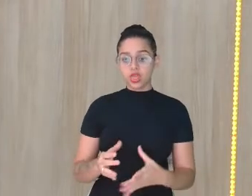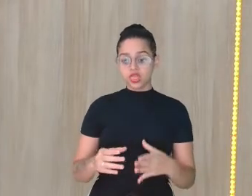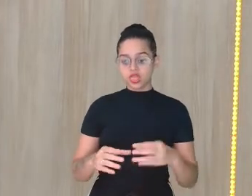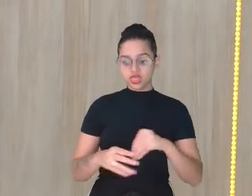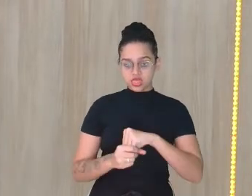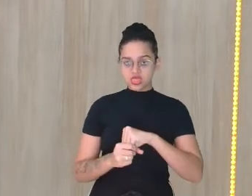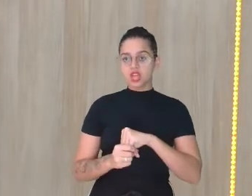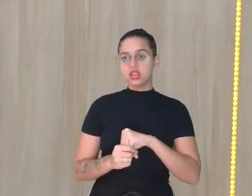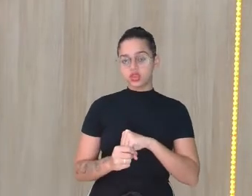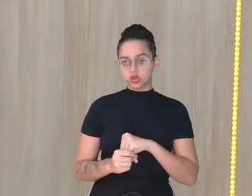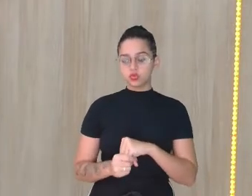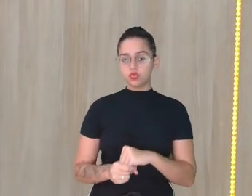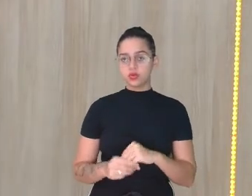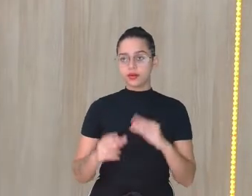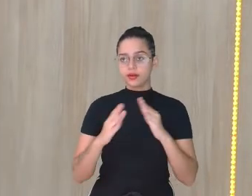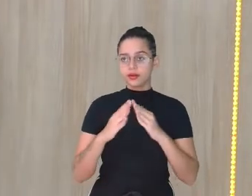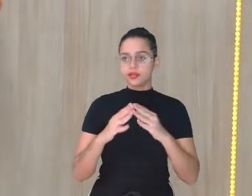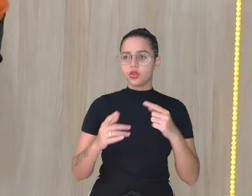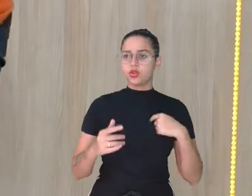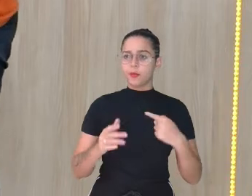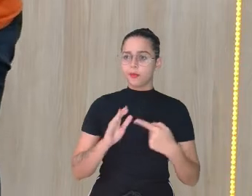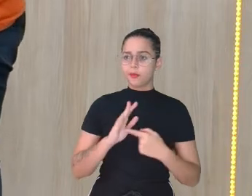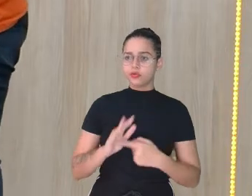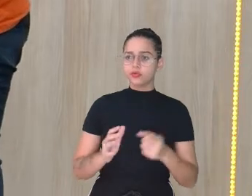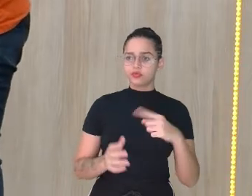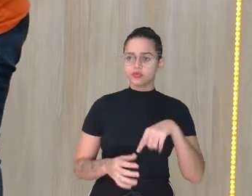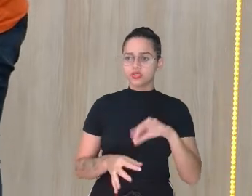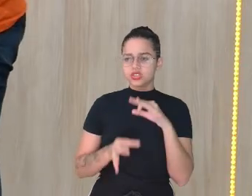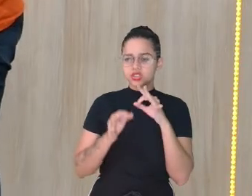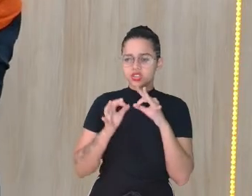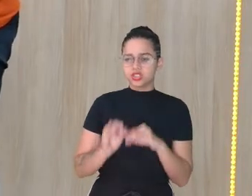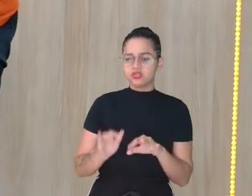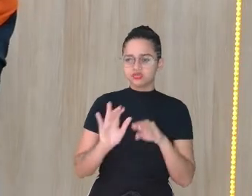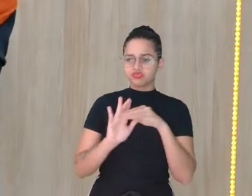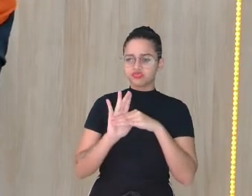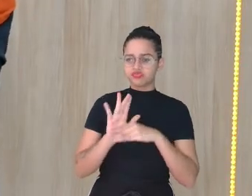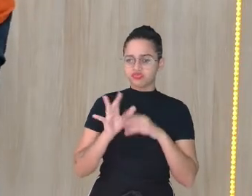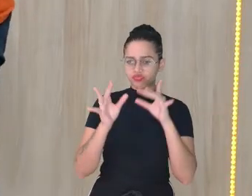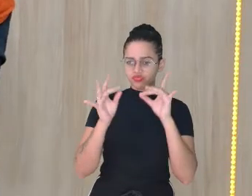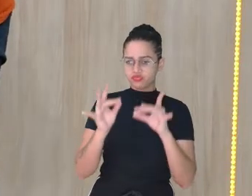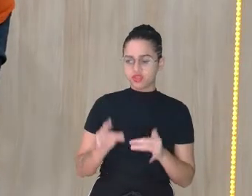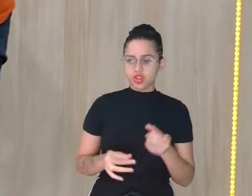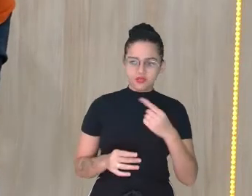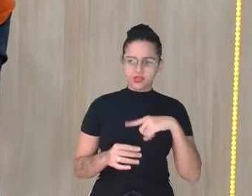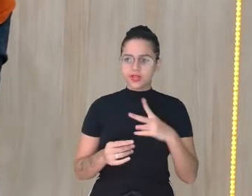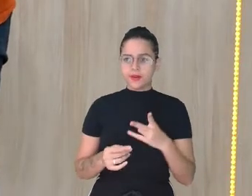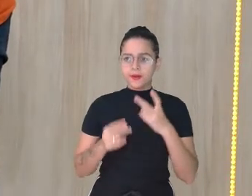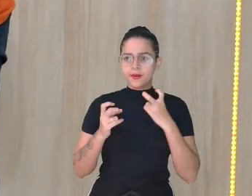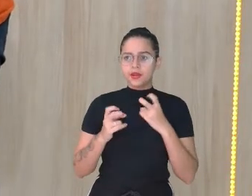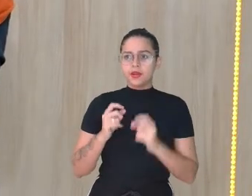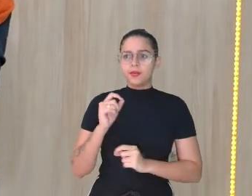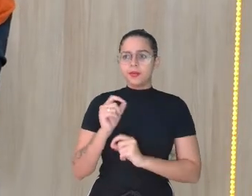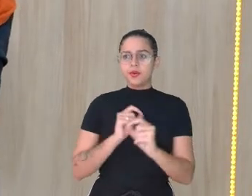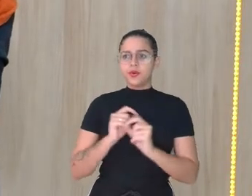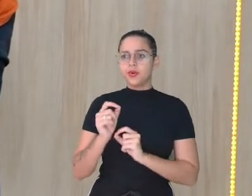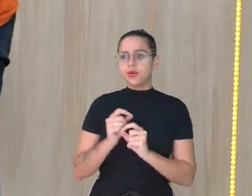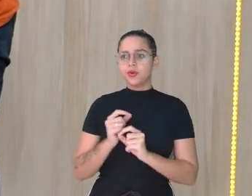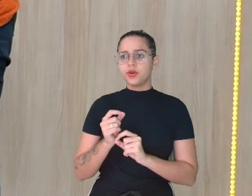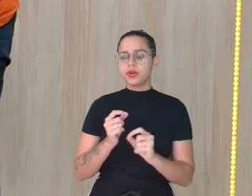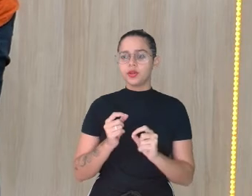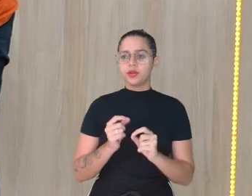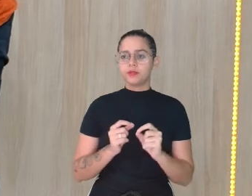gente. Eu estou trazendo isso para vocês bem direitinho, exatamente para vocês verem que os programas